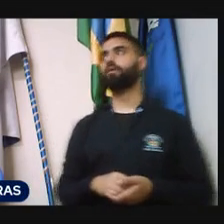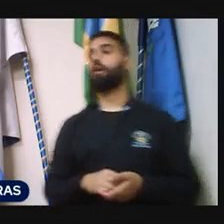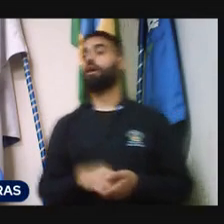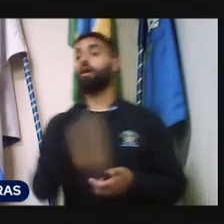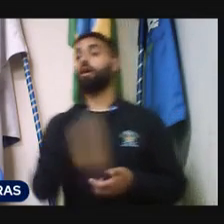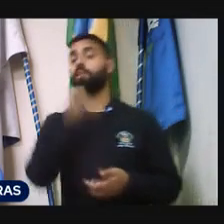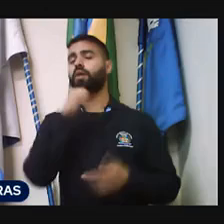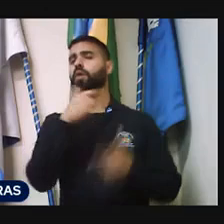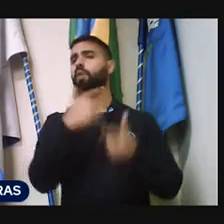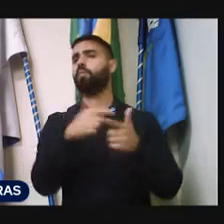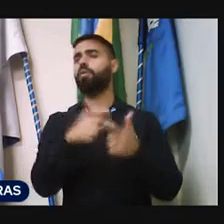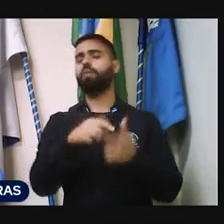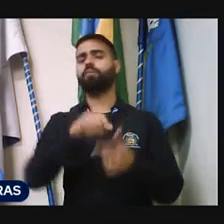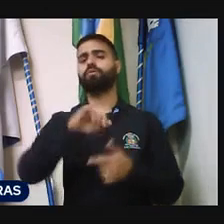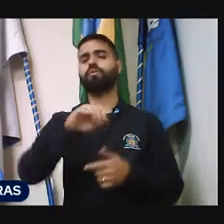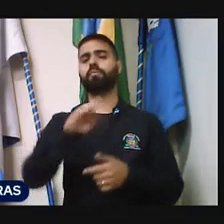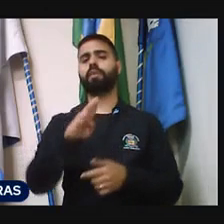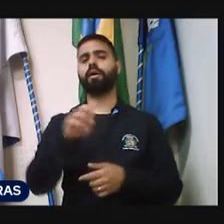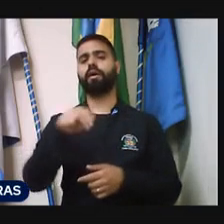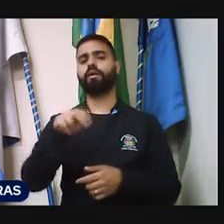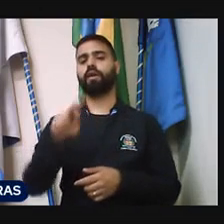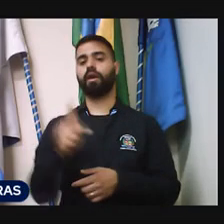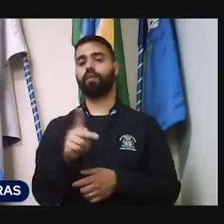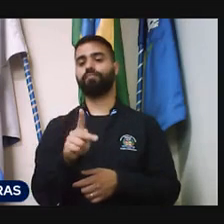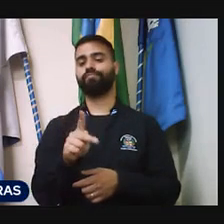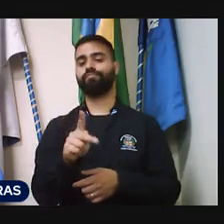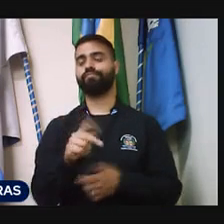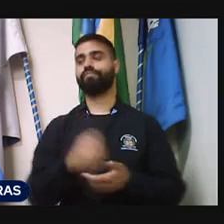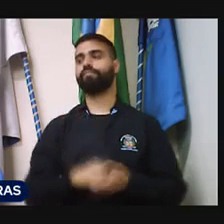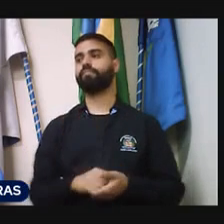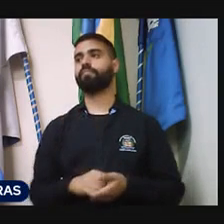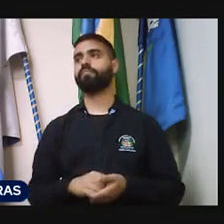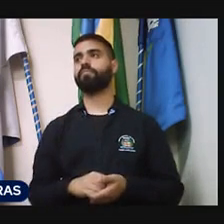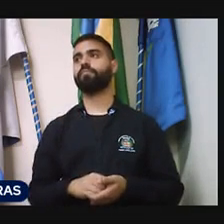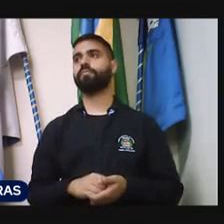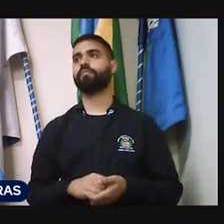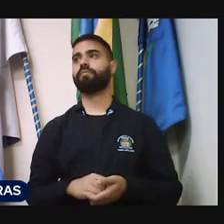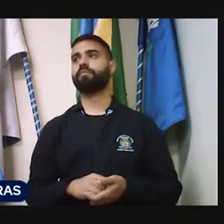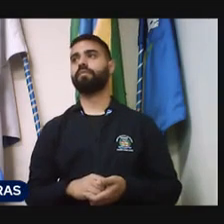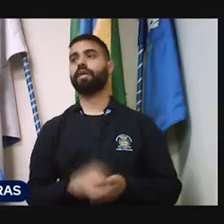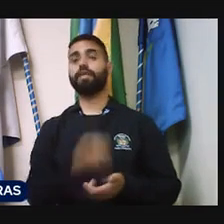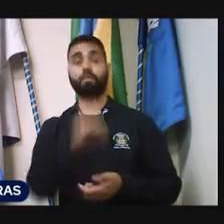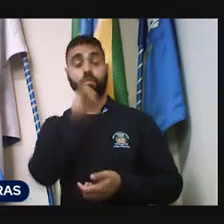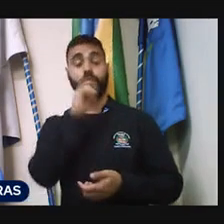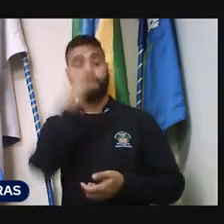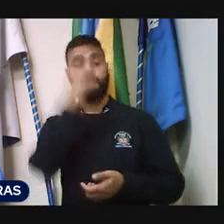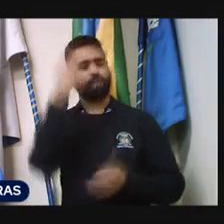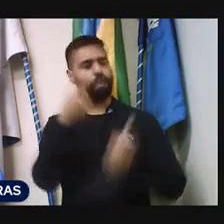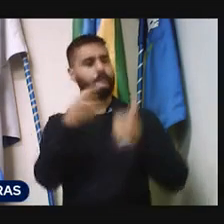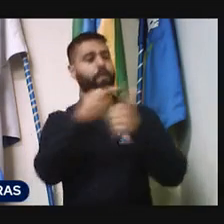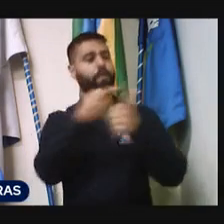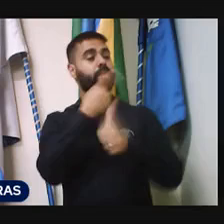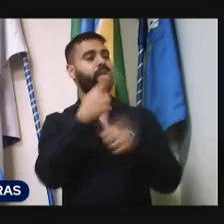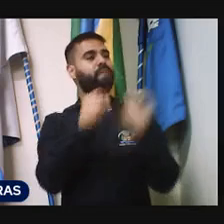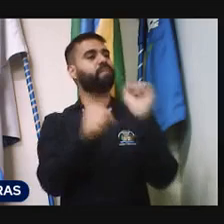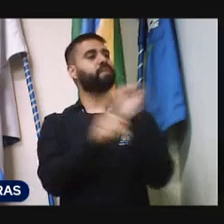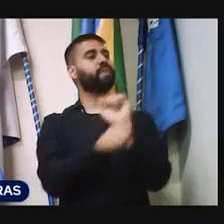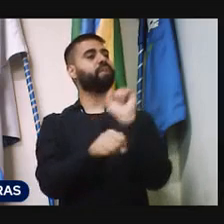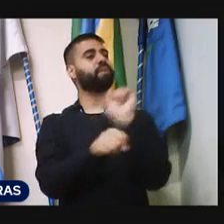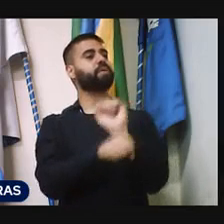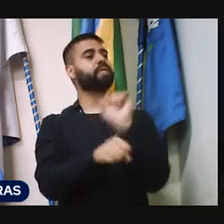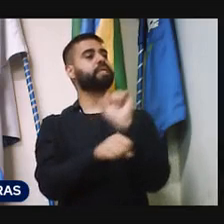problema do lado do BNH João Bonito vereador Ailton e a pessoa a pessoa ficar em primeiro lugar e tem que aguardar